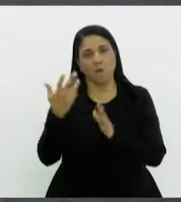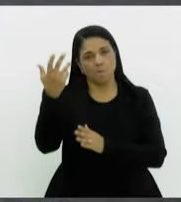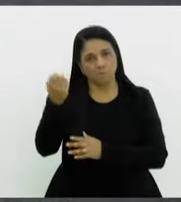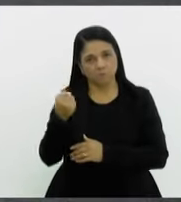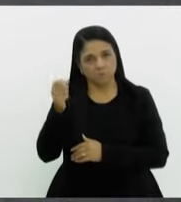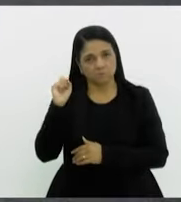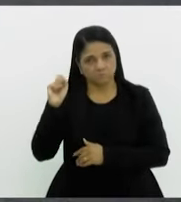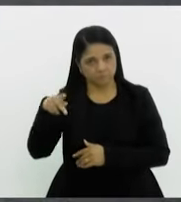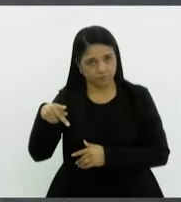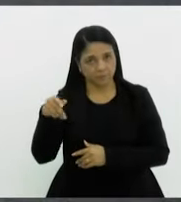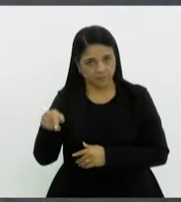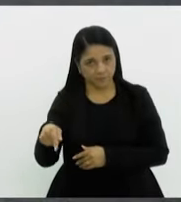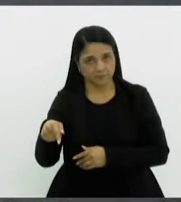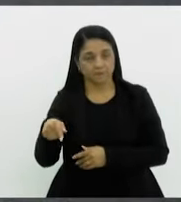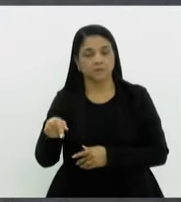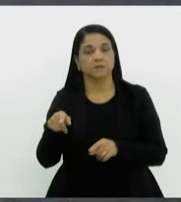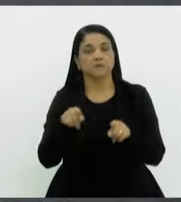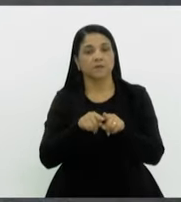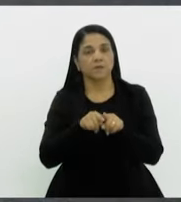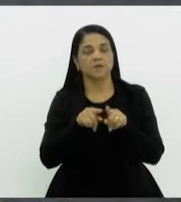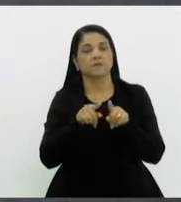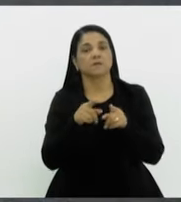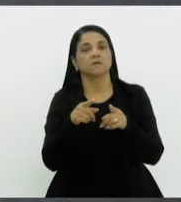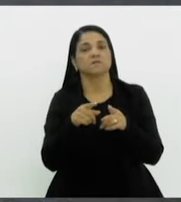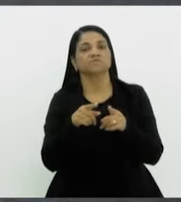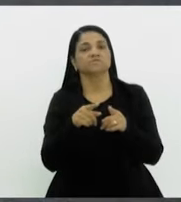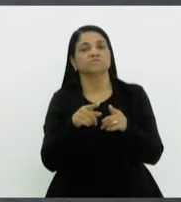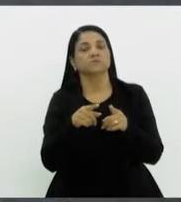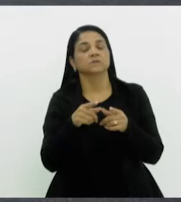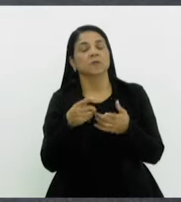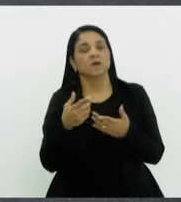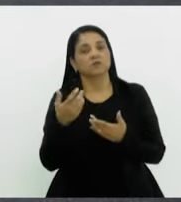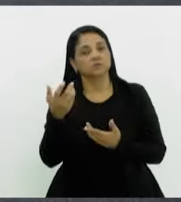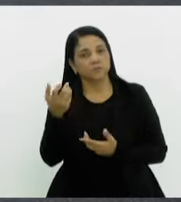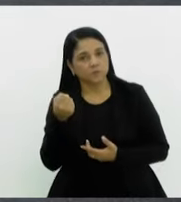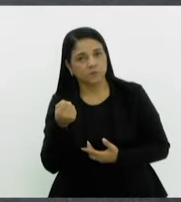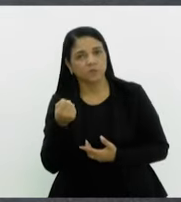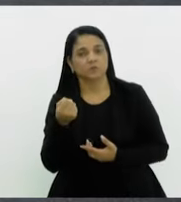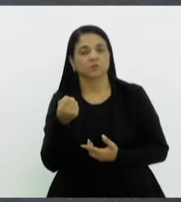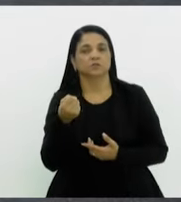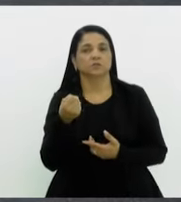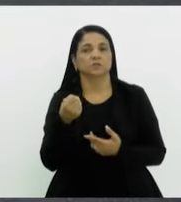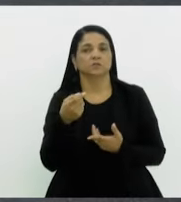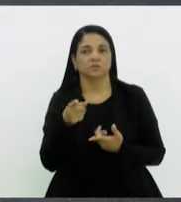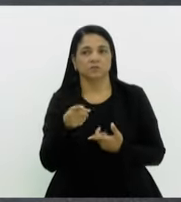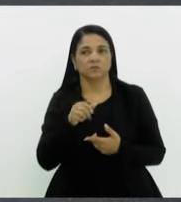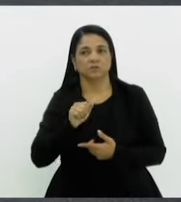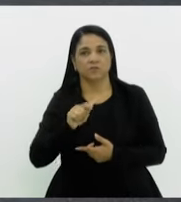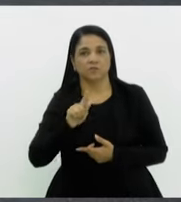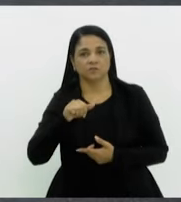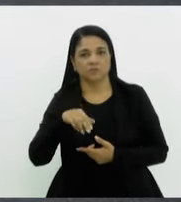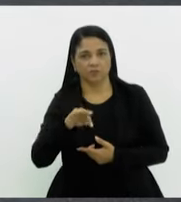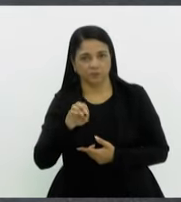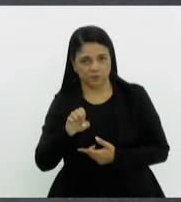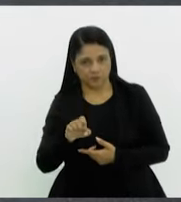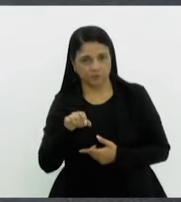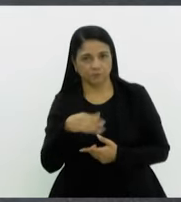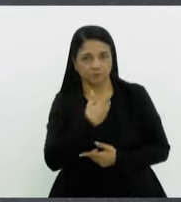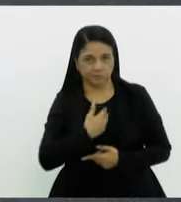aposentadoria. Simetria que se estendeu também aos pensionistas desses agentes públicos. A Lei